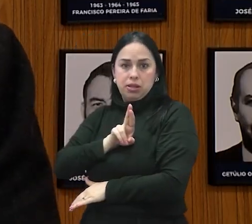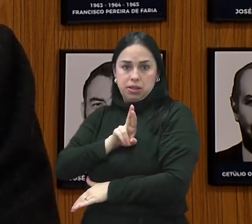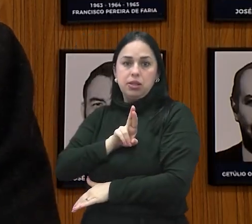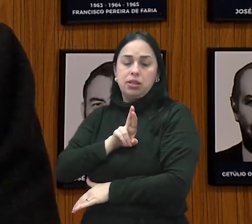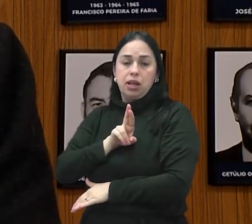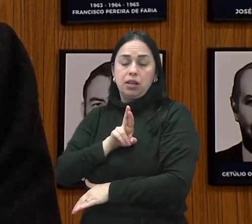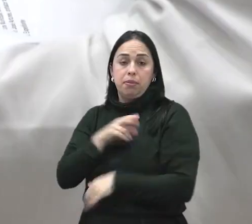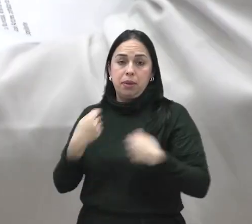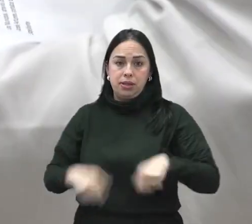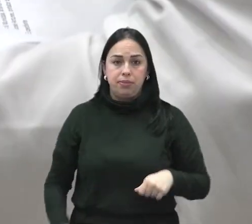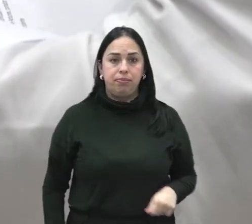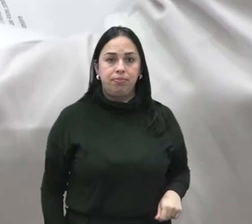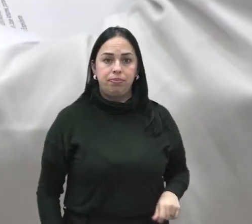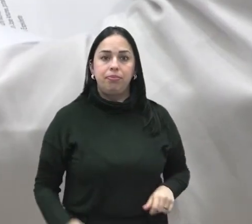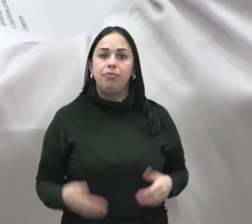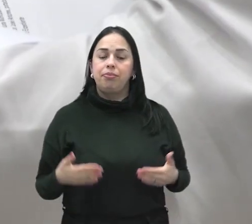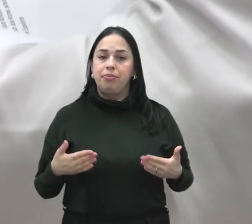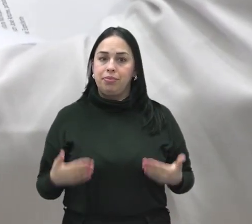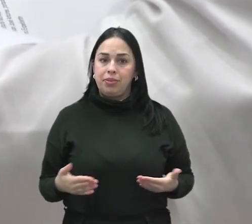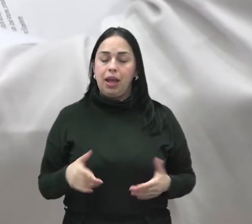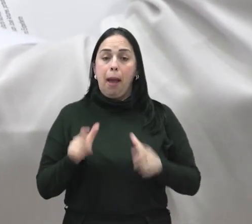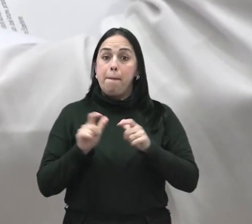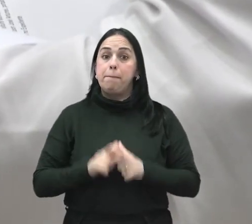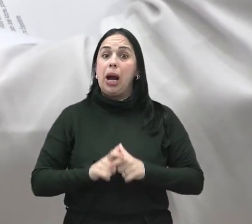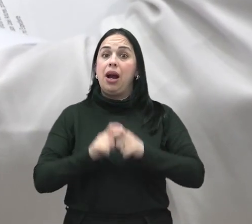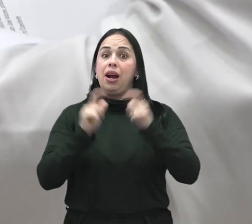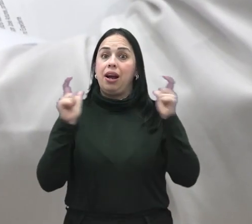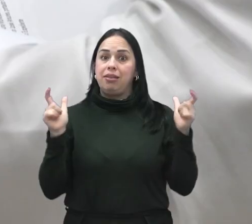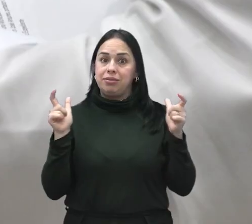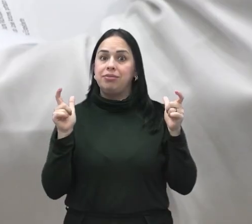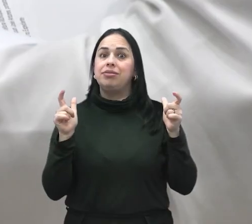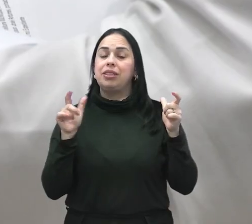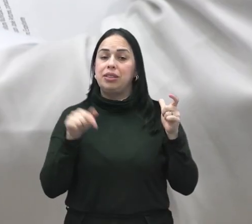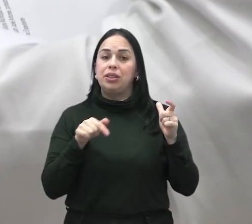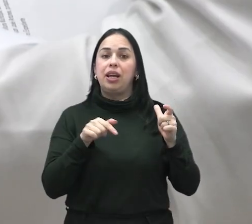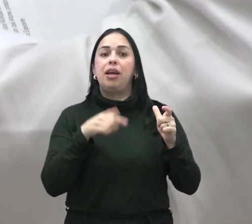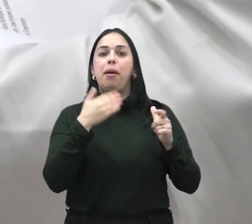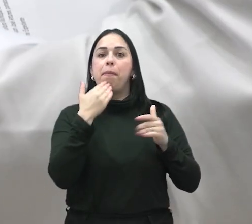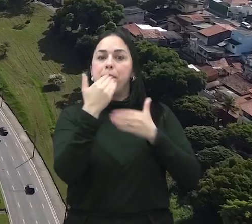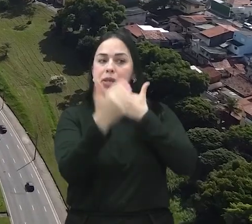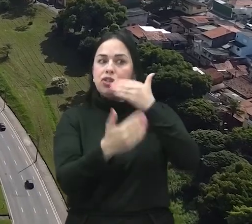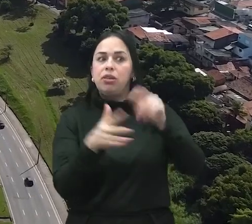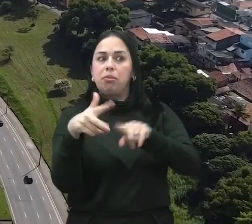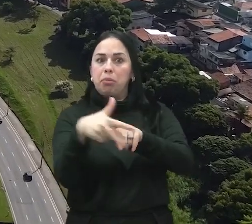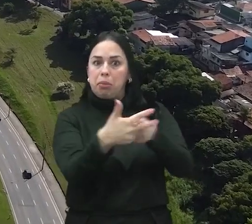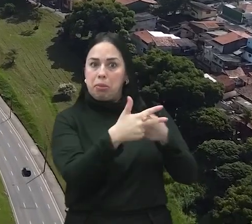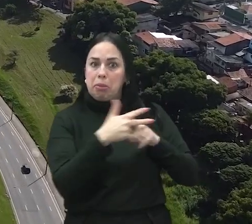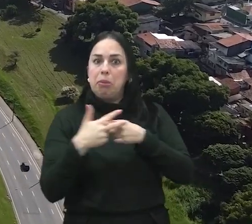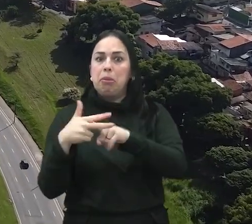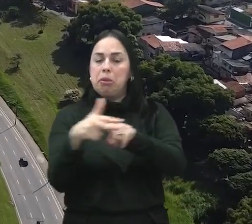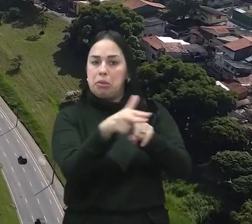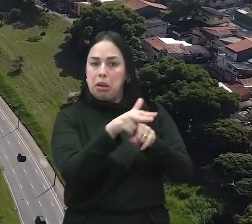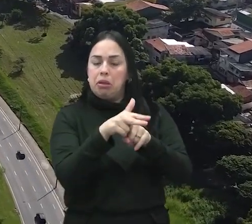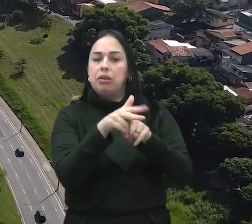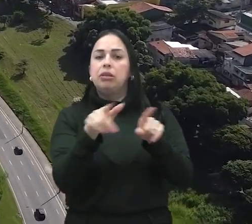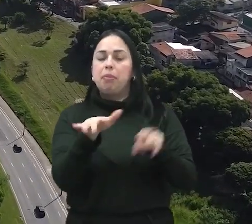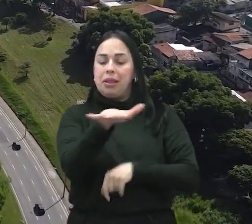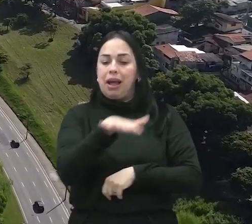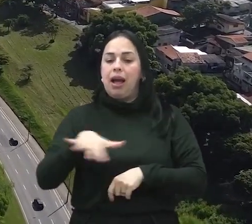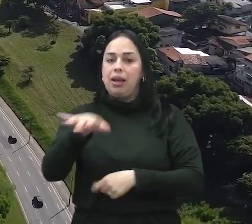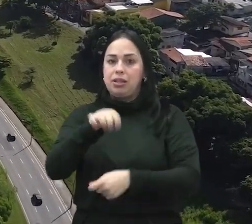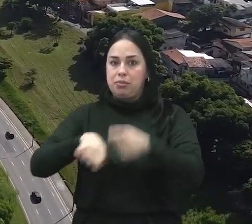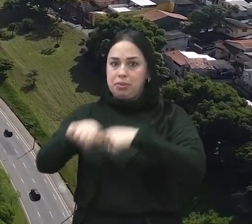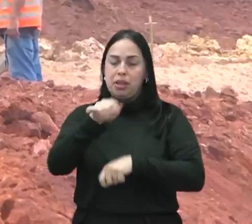resposta à Câmara. As indicações, na maioria das vezes, têm foco na realização de tarefas dos setores da